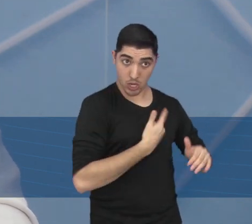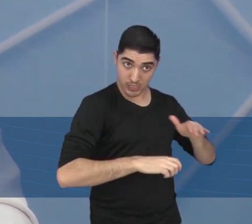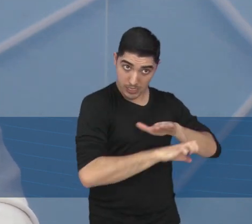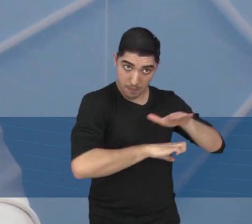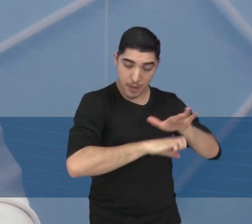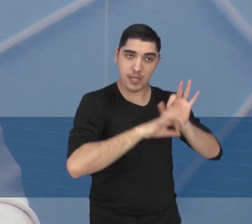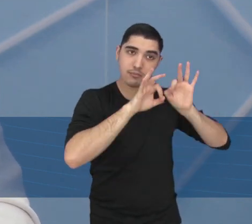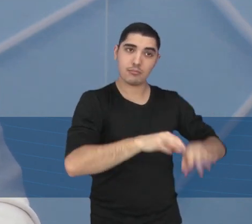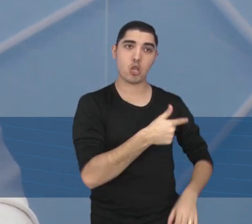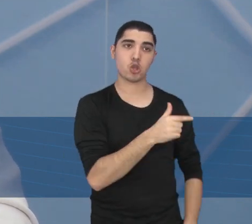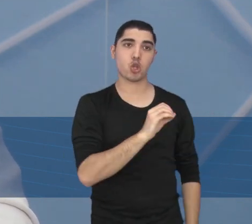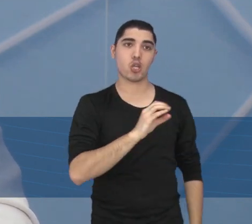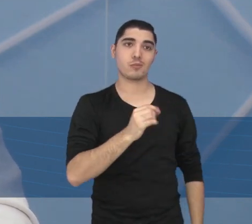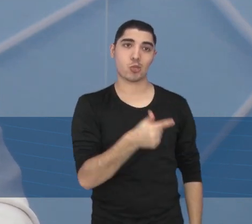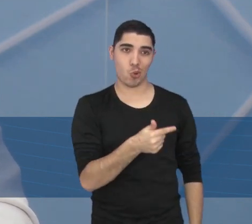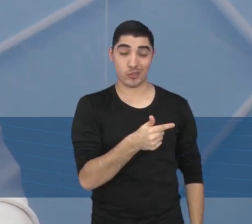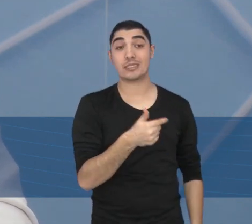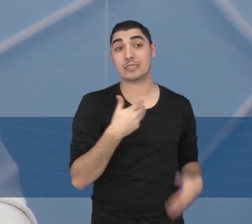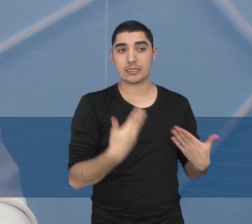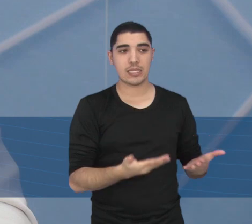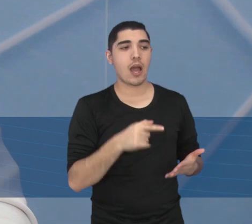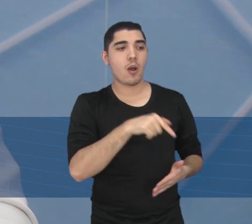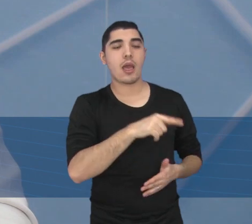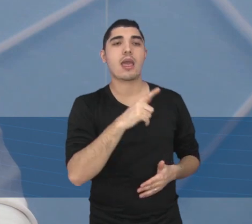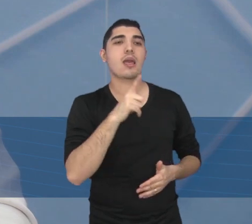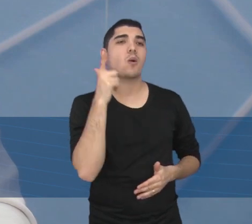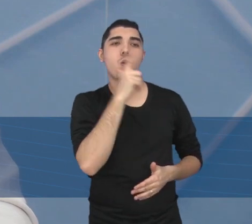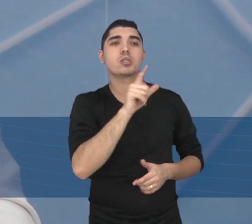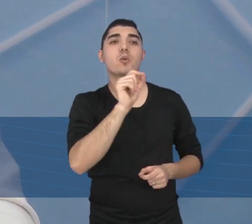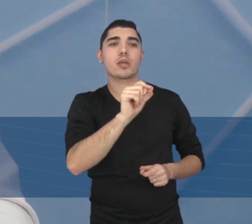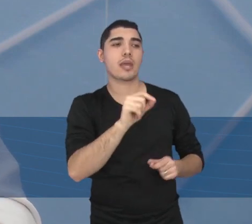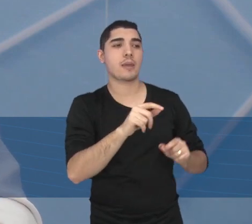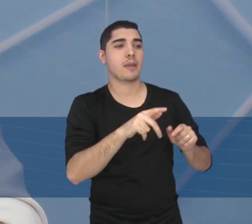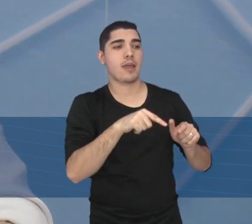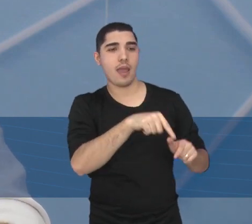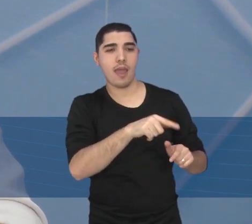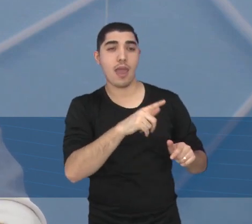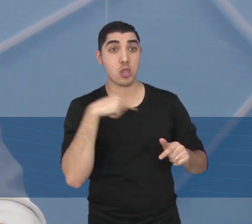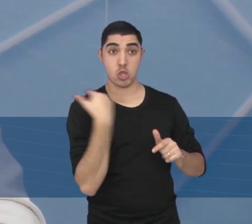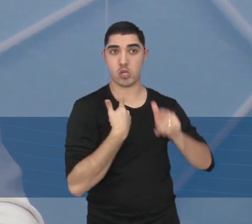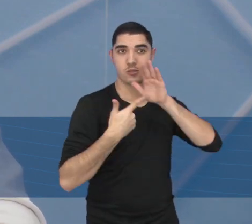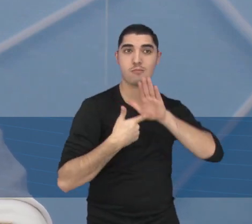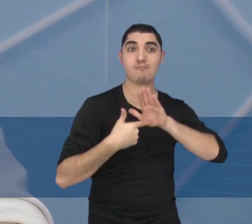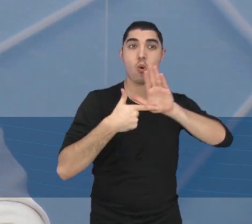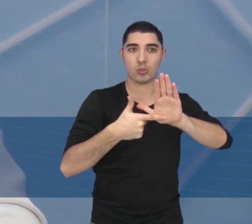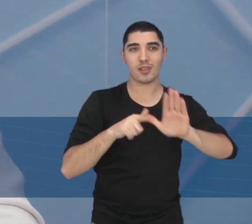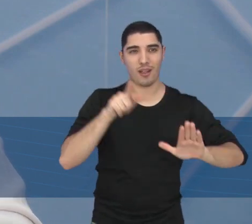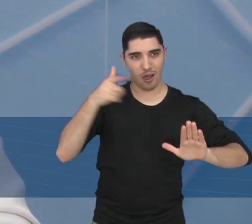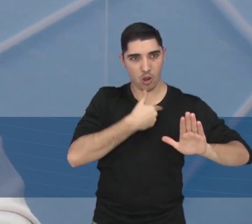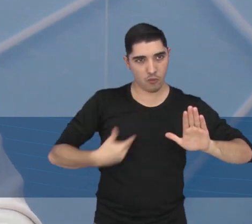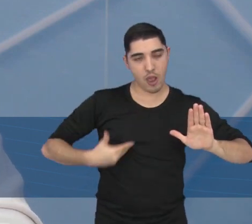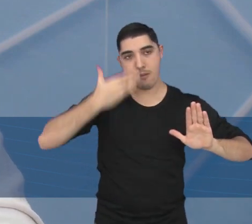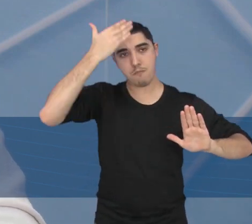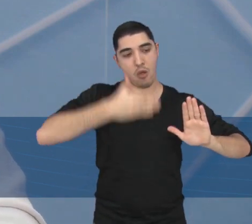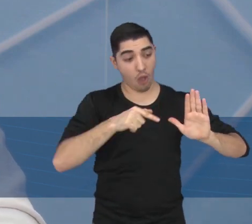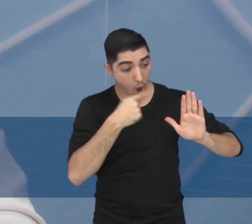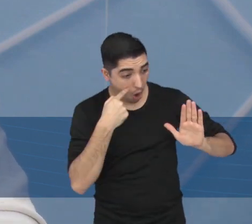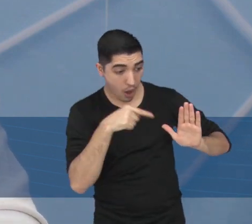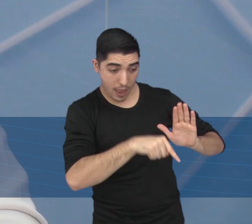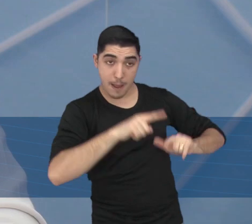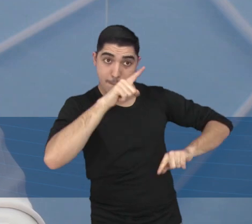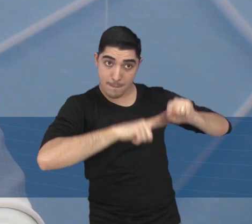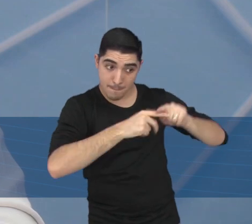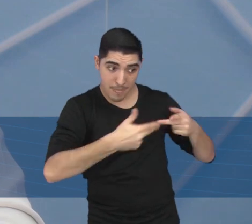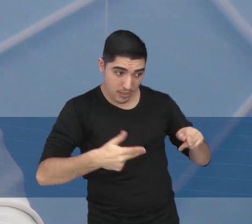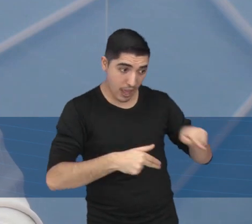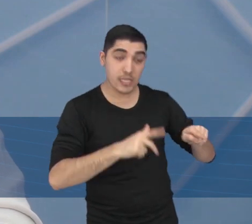uma preocupação muito grande com a questão de rastreabilidade. Que é isso? A gente conseguir comprovar que realmente todos os resíduos ali